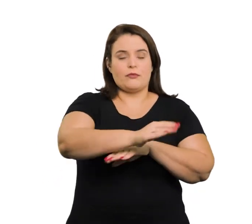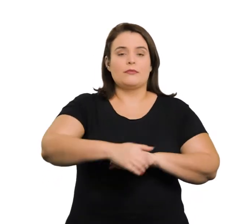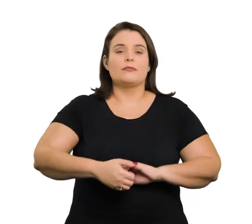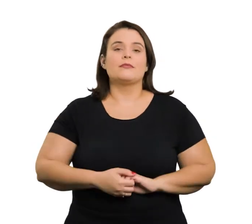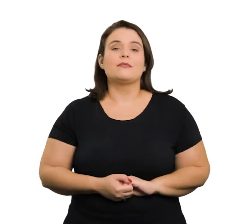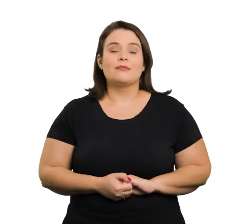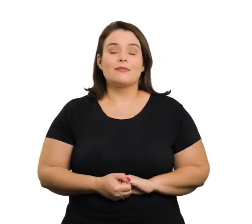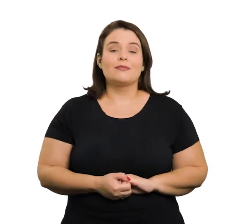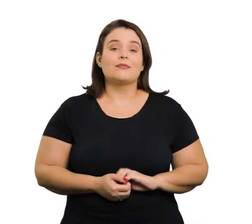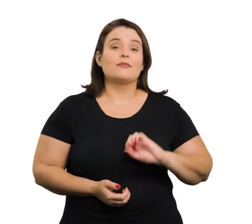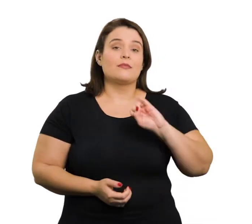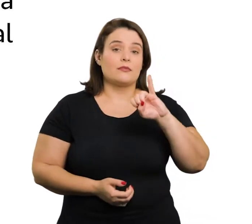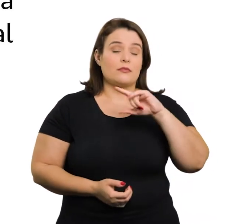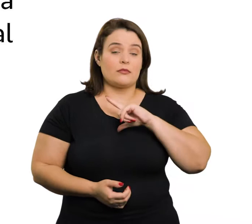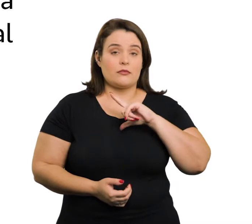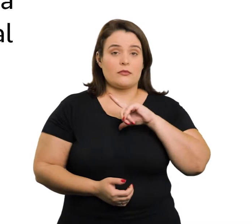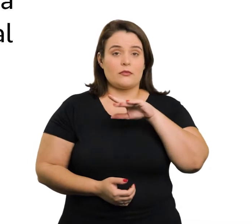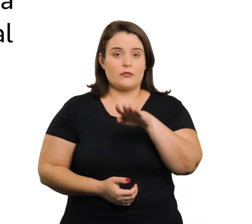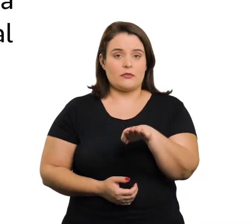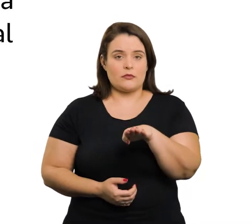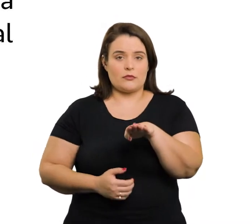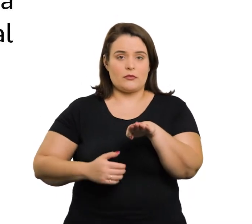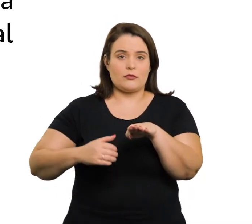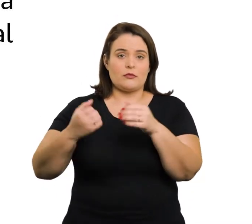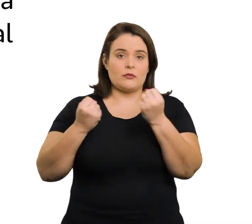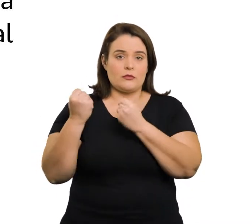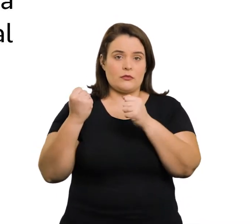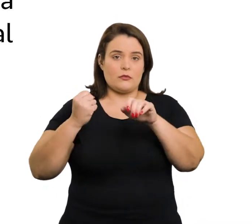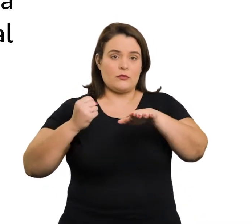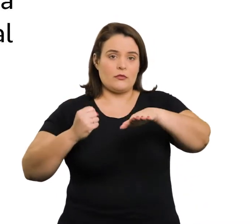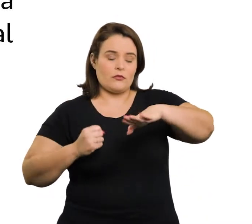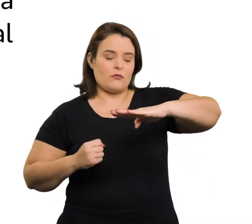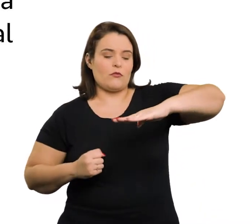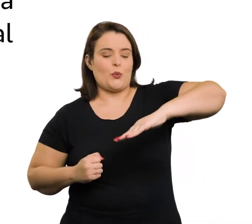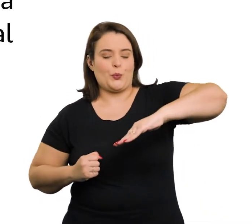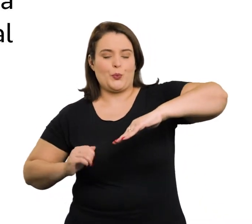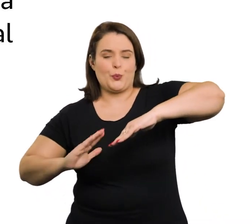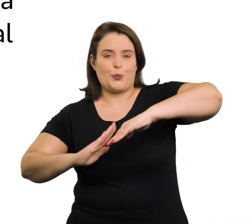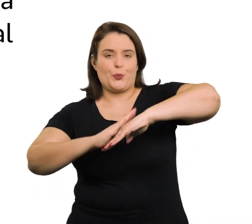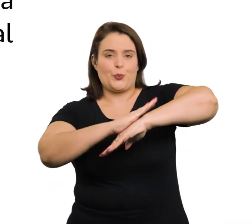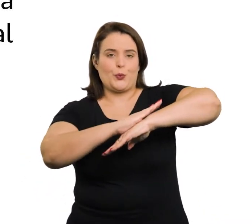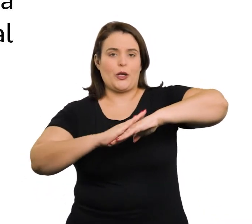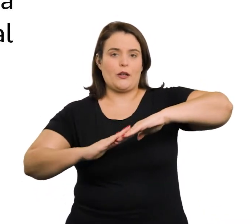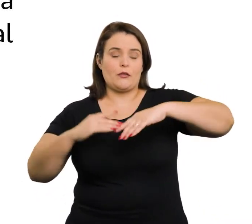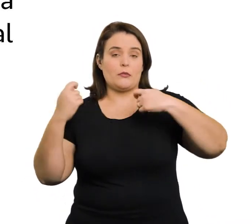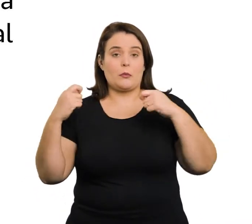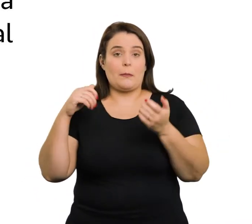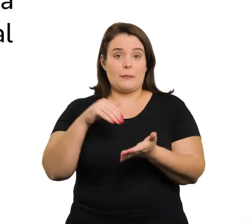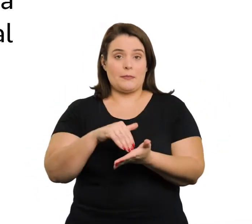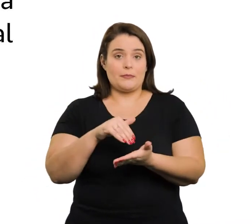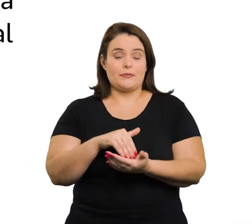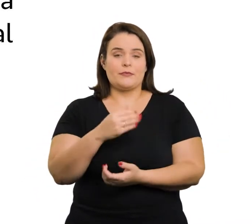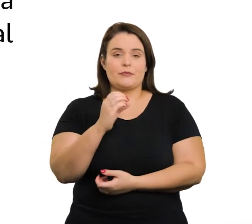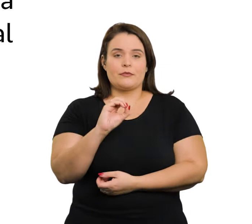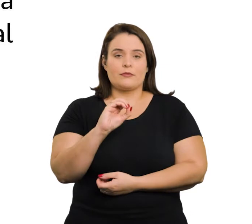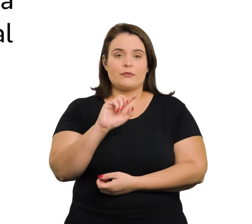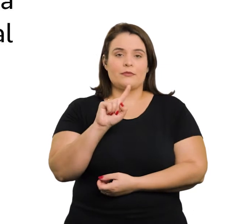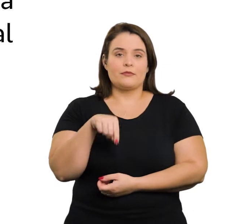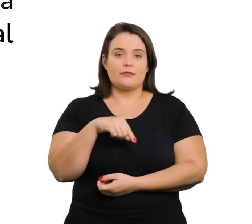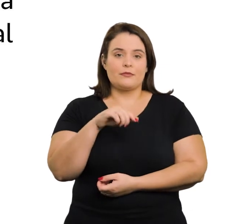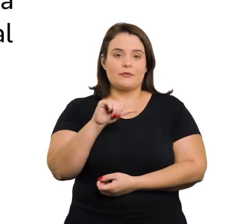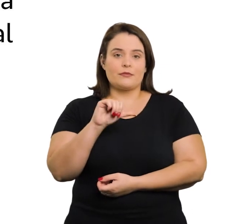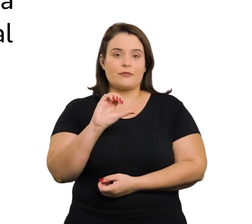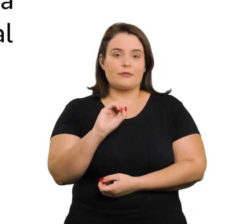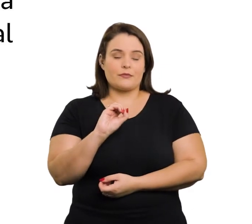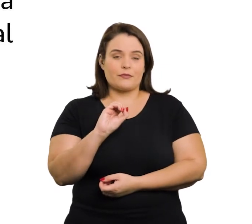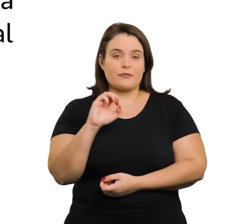a essas interferências. Onde houver guias rebaixadas para acesso de veículos, garantir largura mínima